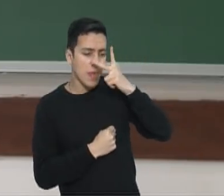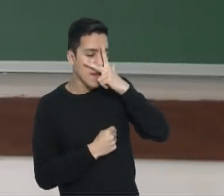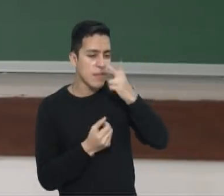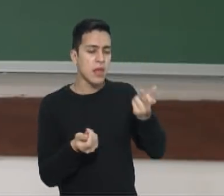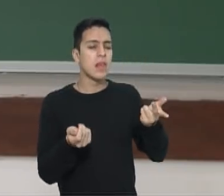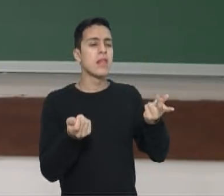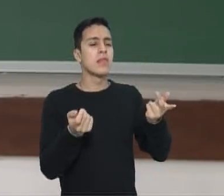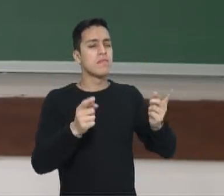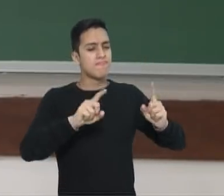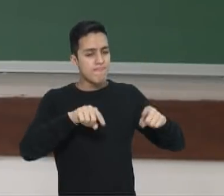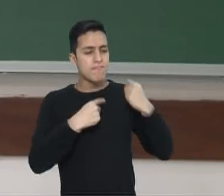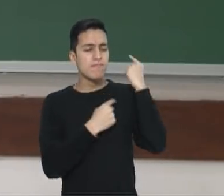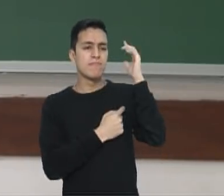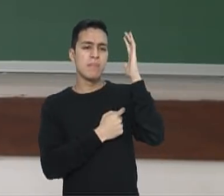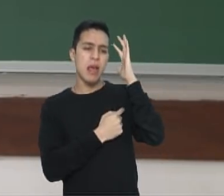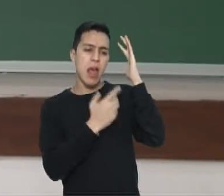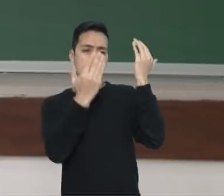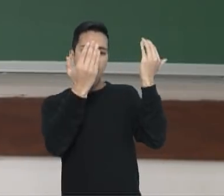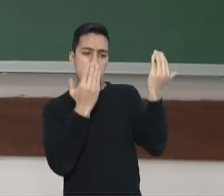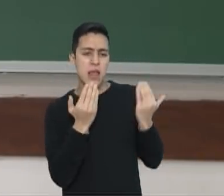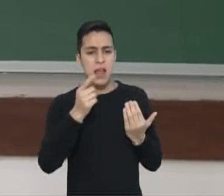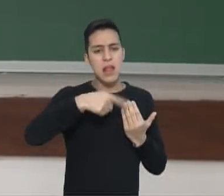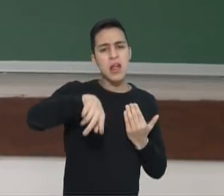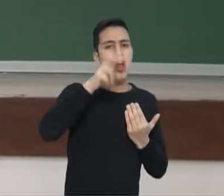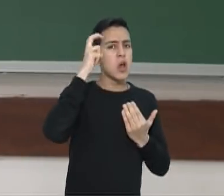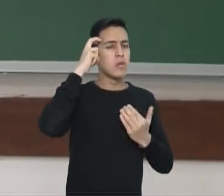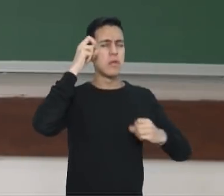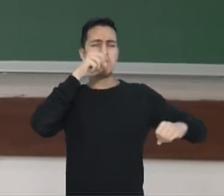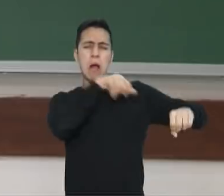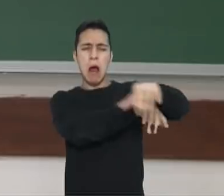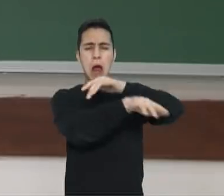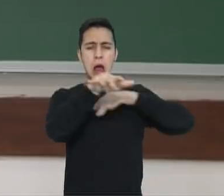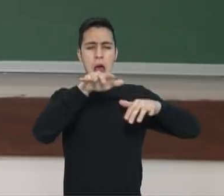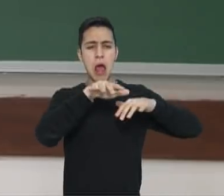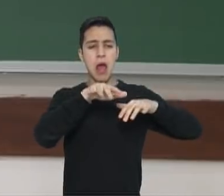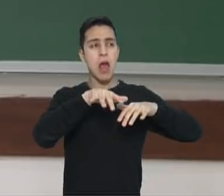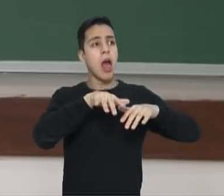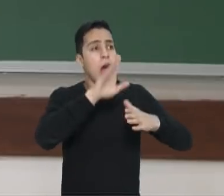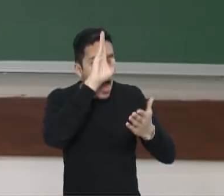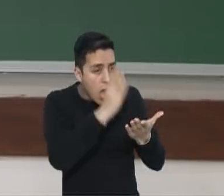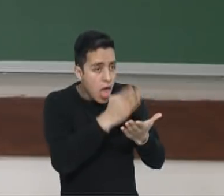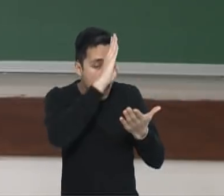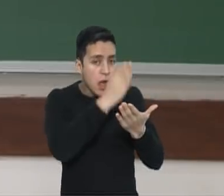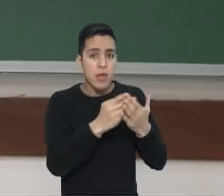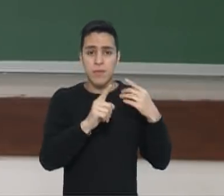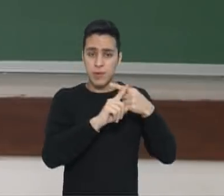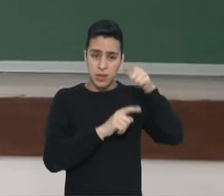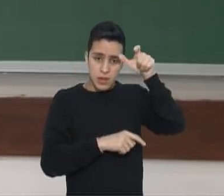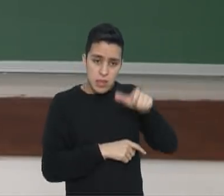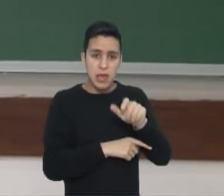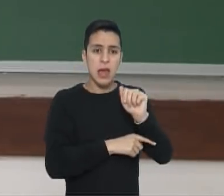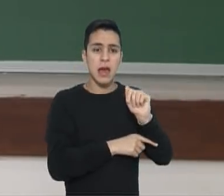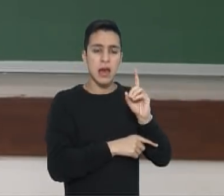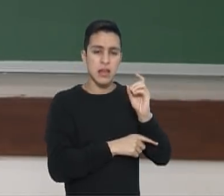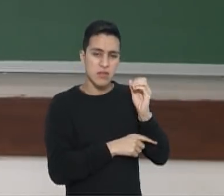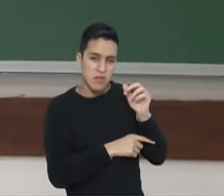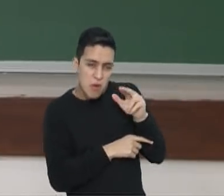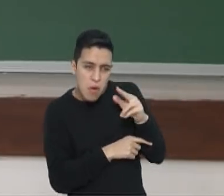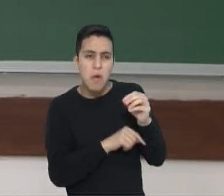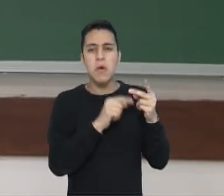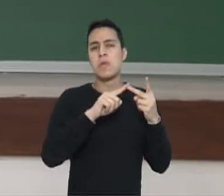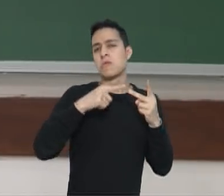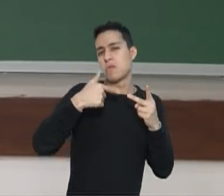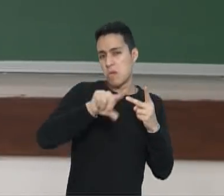análise crítica da cultura de massas norte-americana, porque lá pensadores como Adorno e Horkheimer